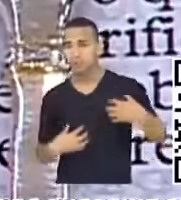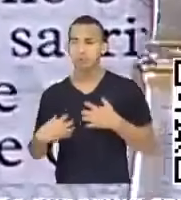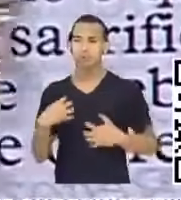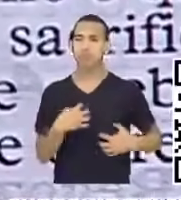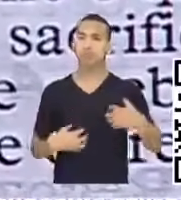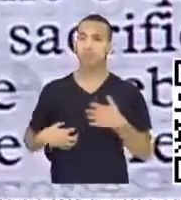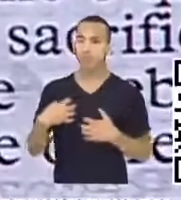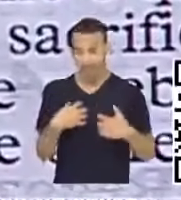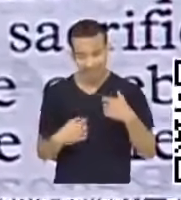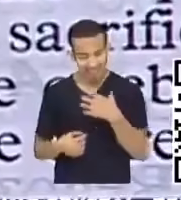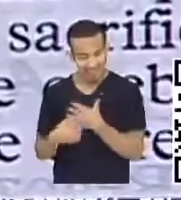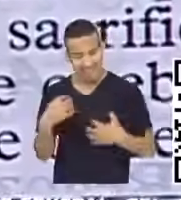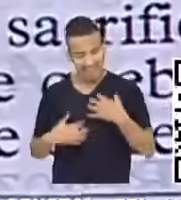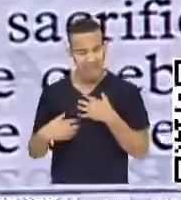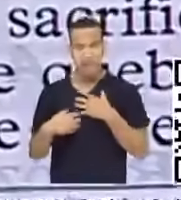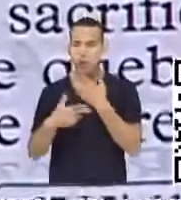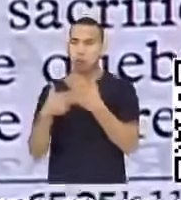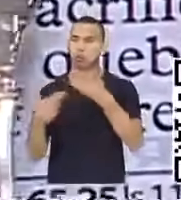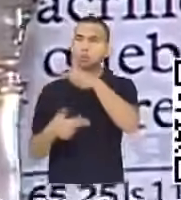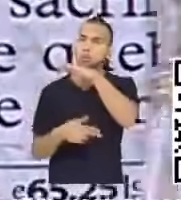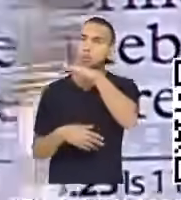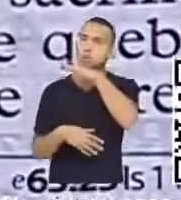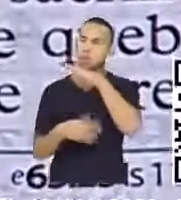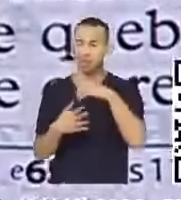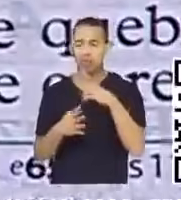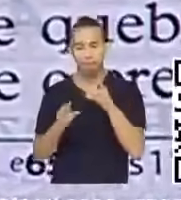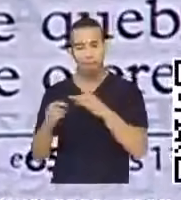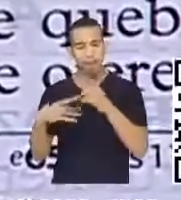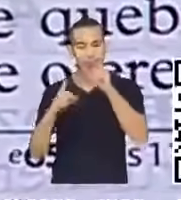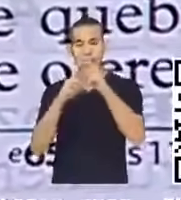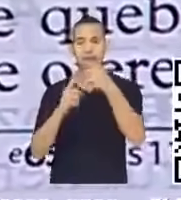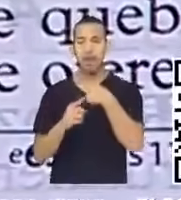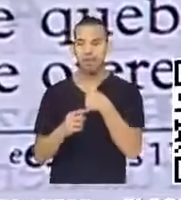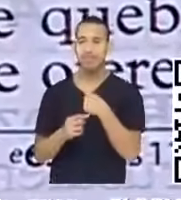o e abatido de espírito que treme da minha palavra